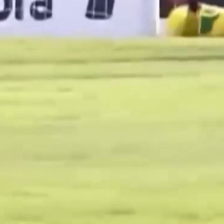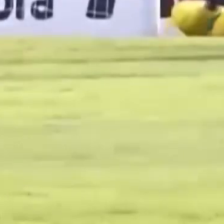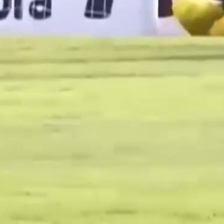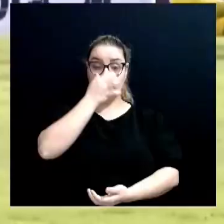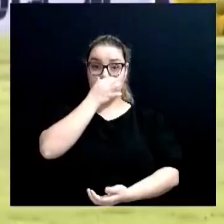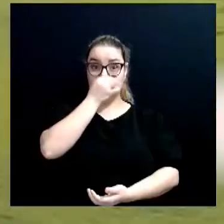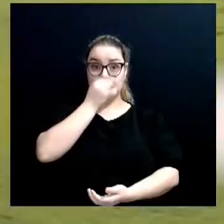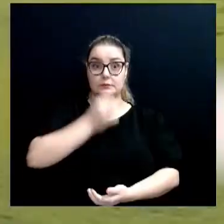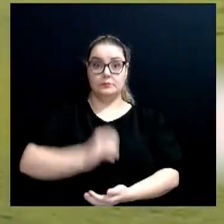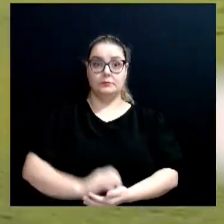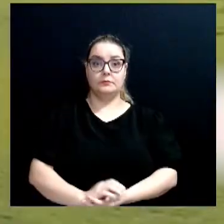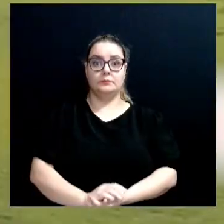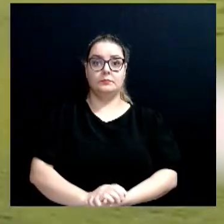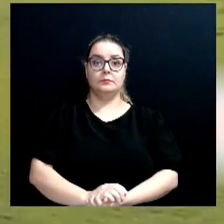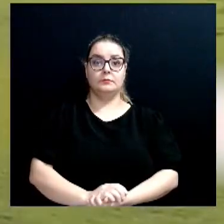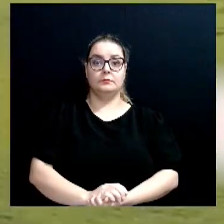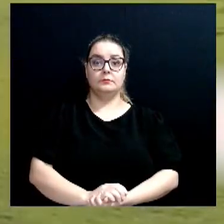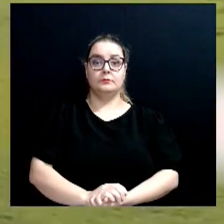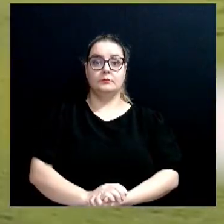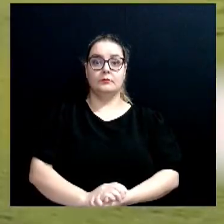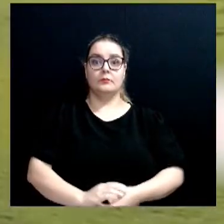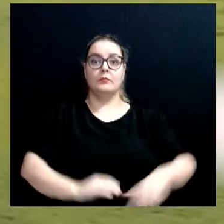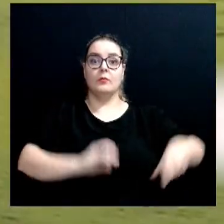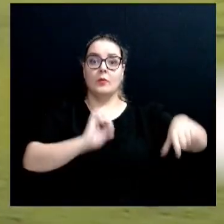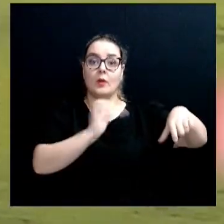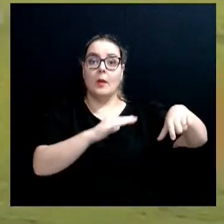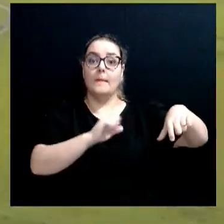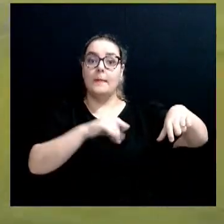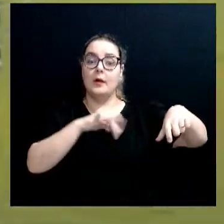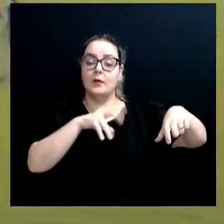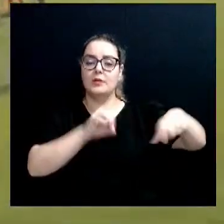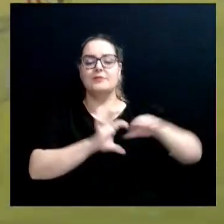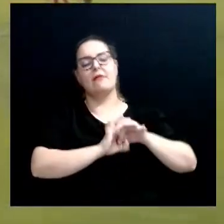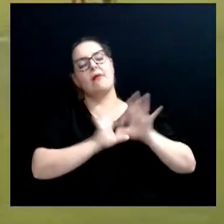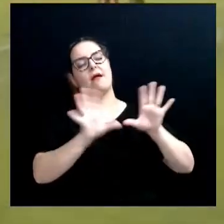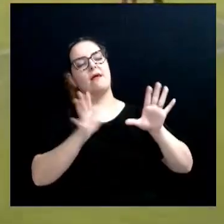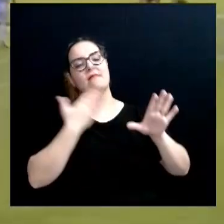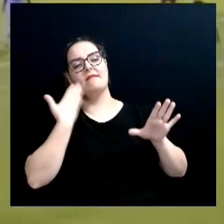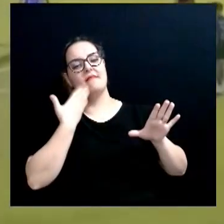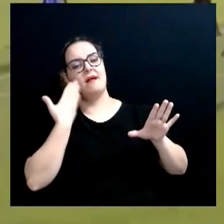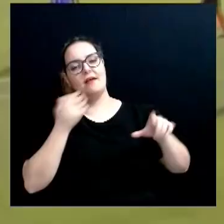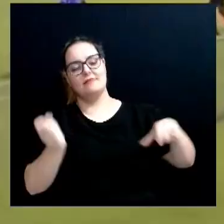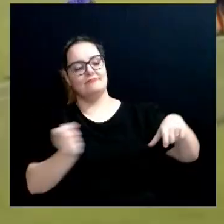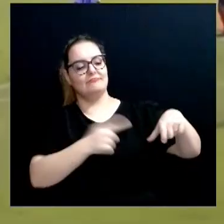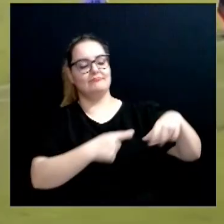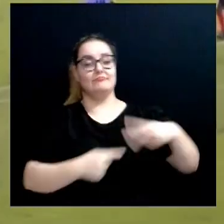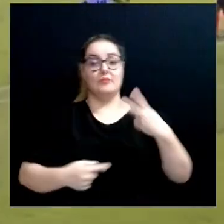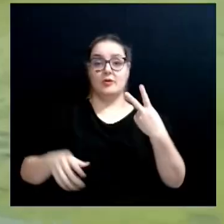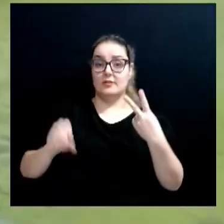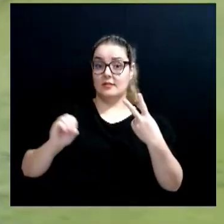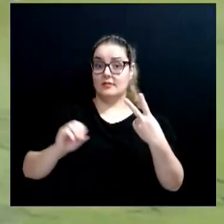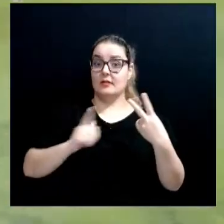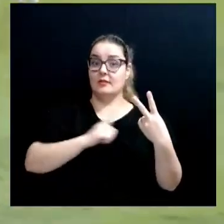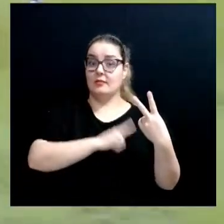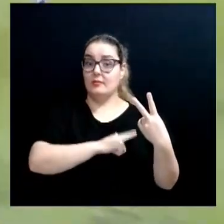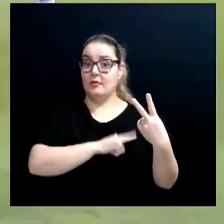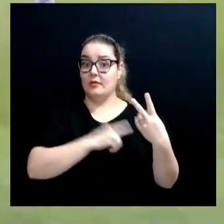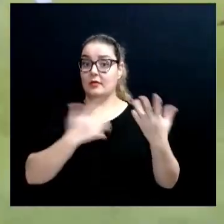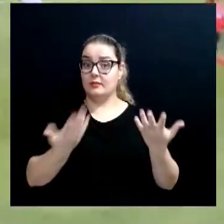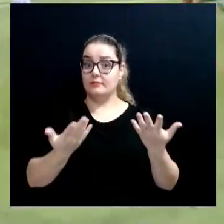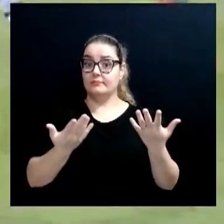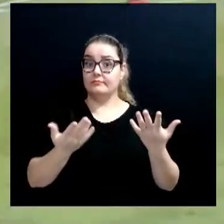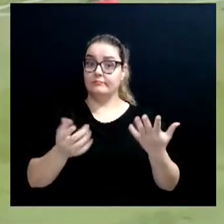estava o zagueiro Maurício Antônio. Livrinho, fácil, 2-0 Bugre. Só que existe